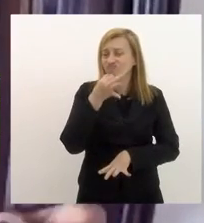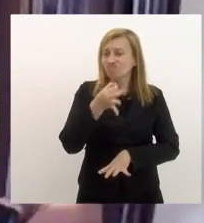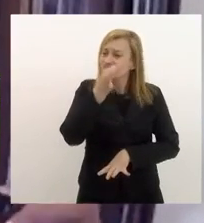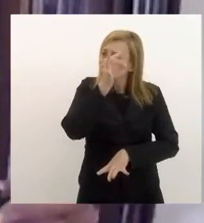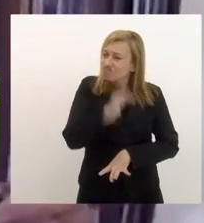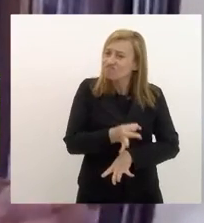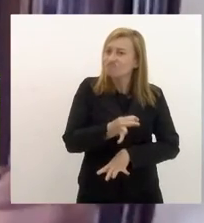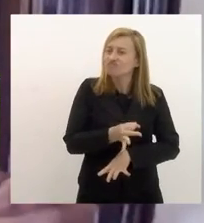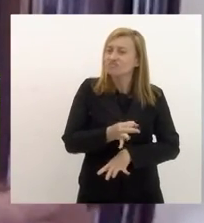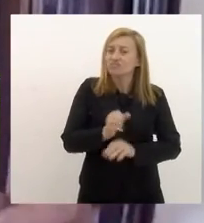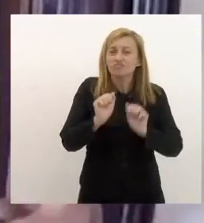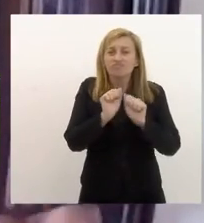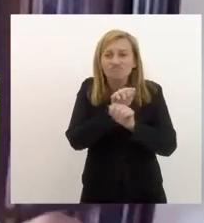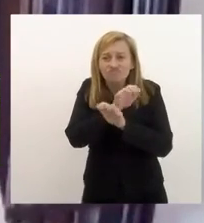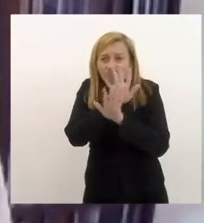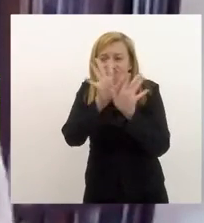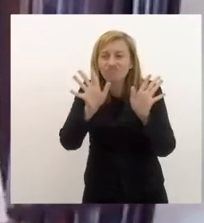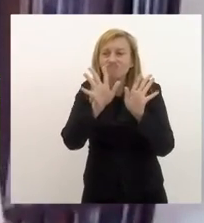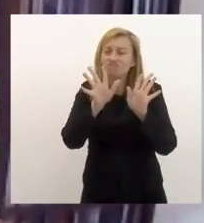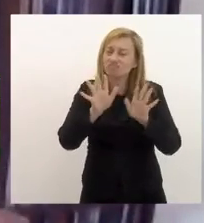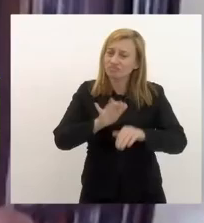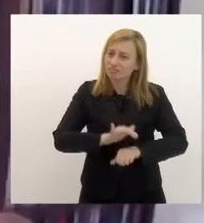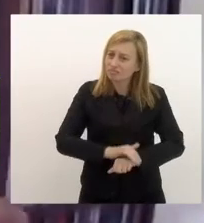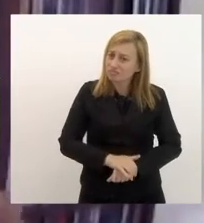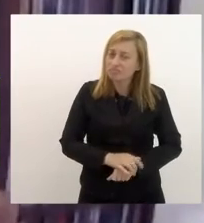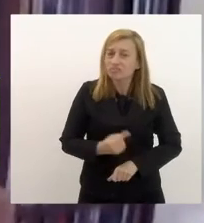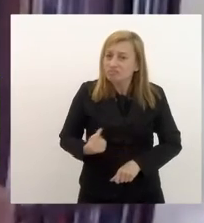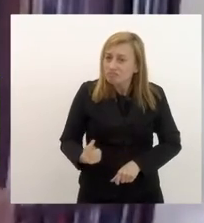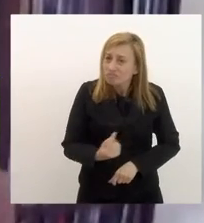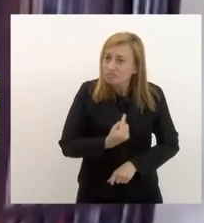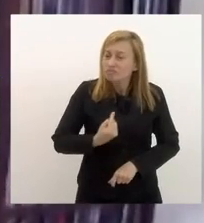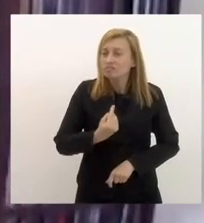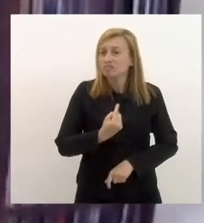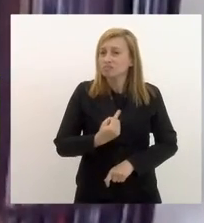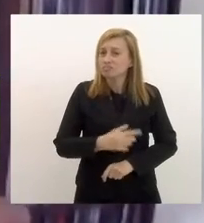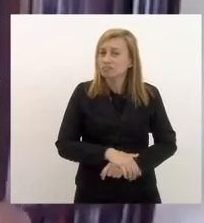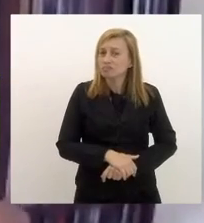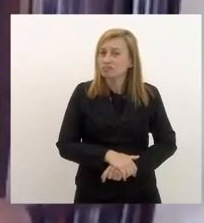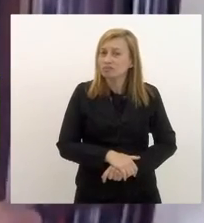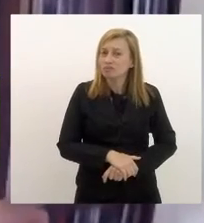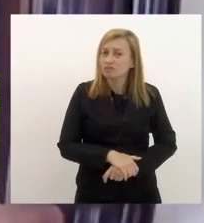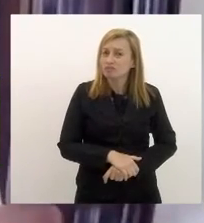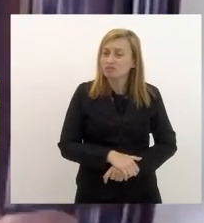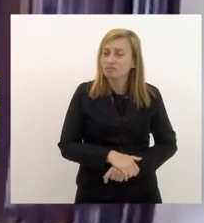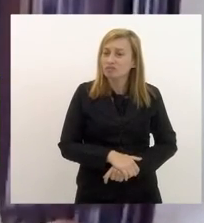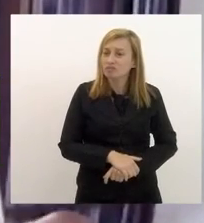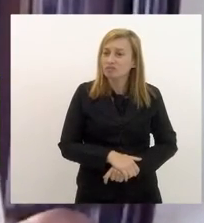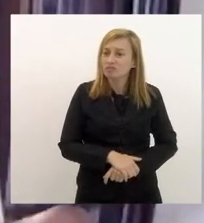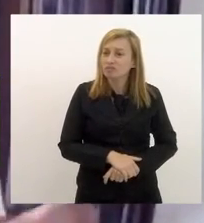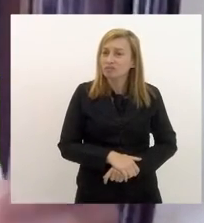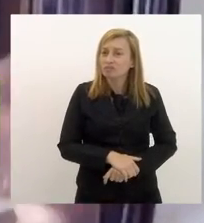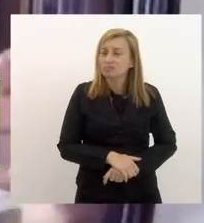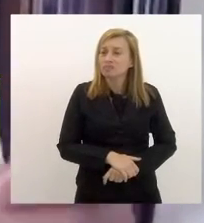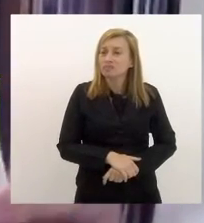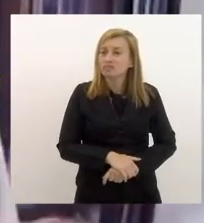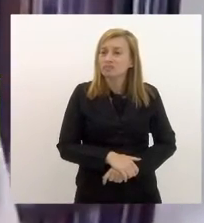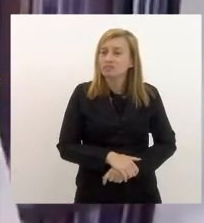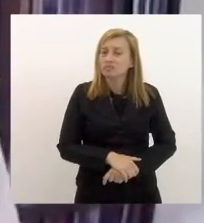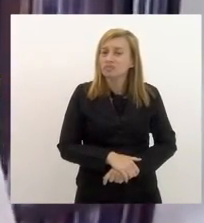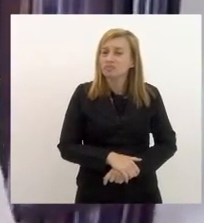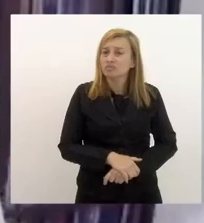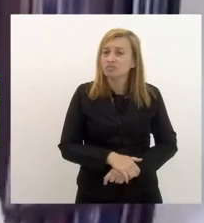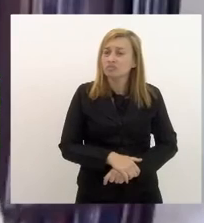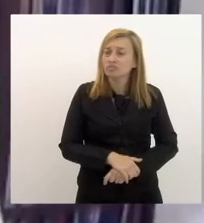seja realmente e convença a nós de que está as coisas e fácil para